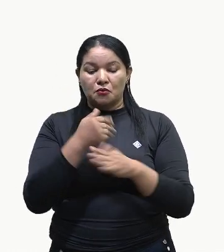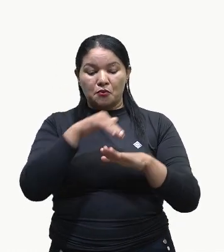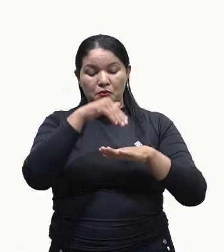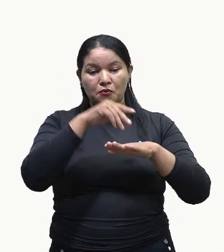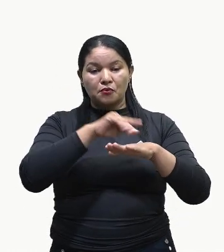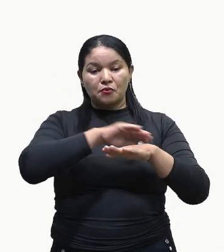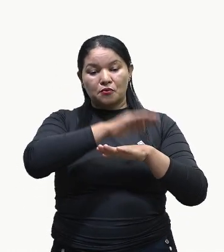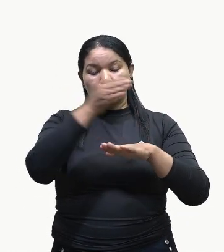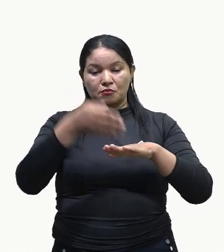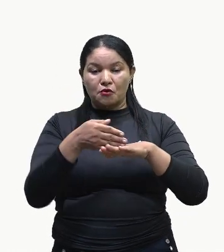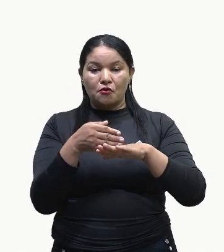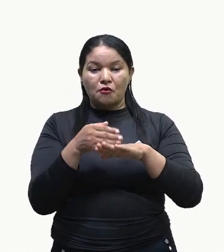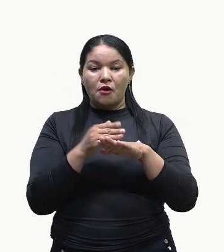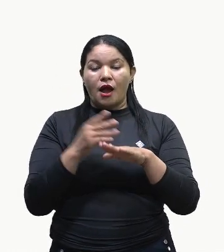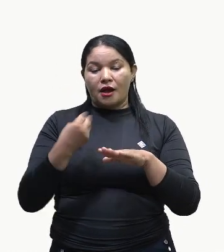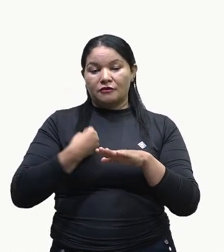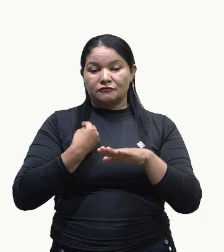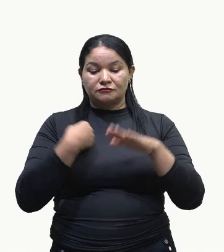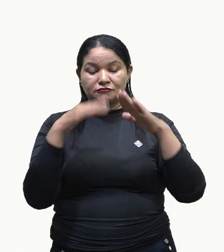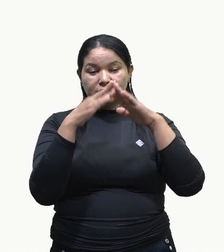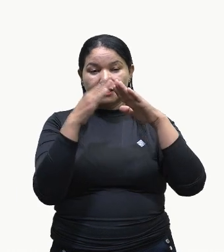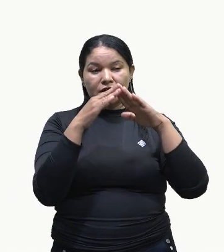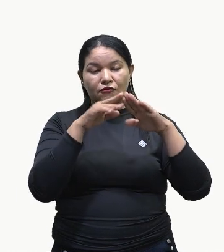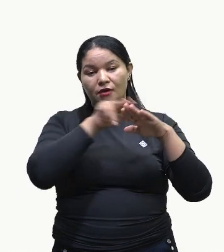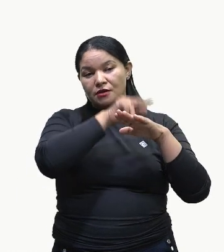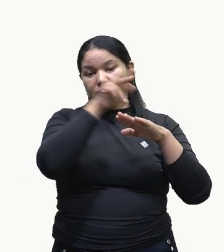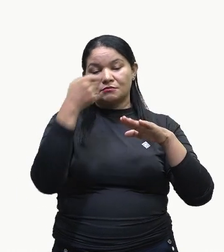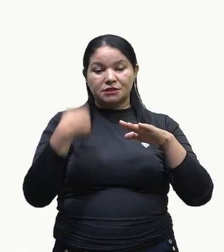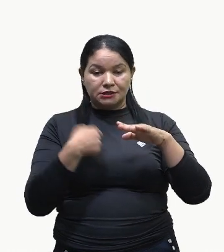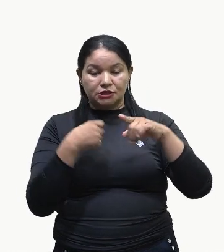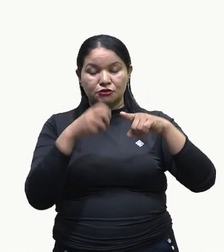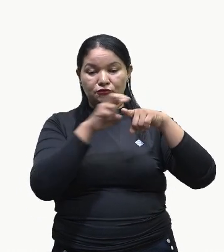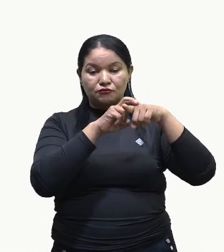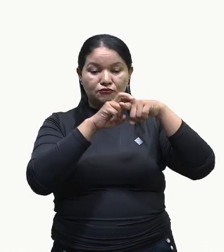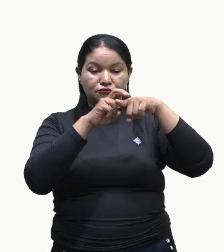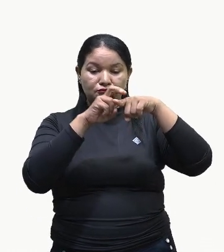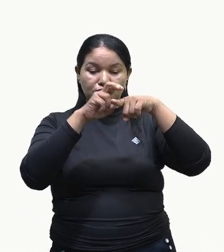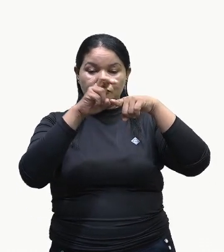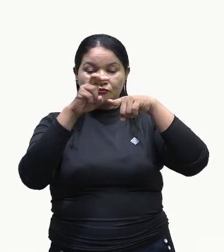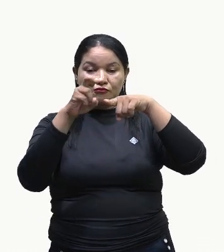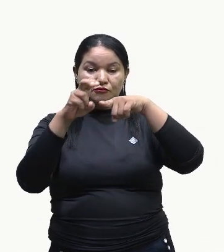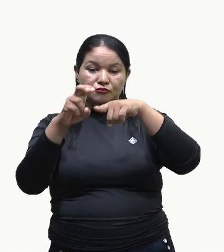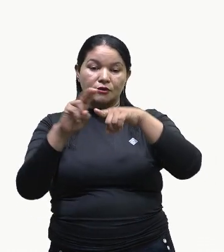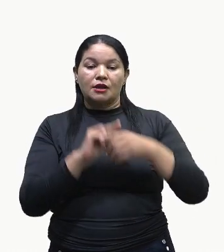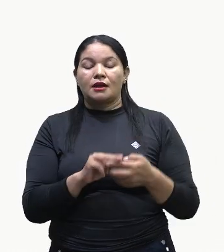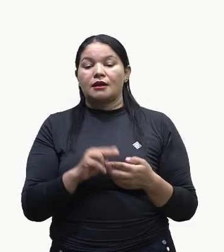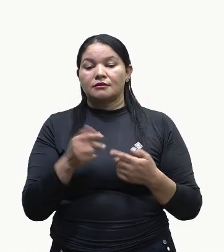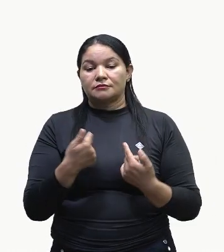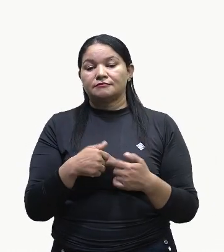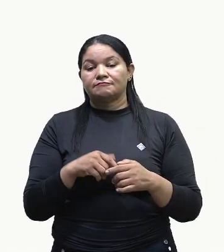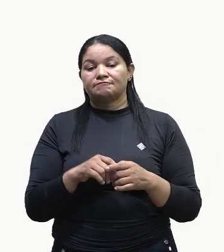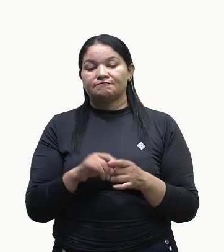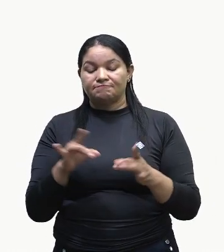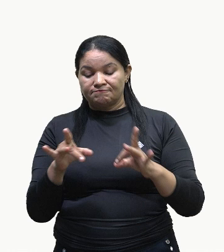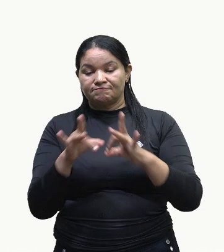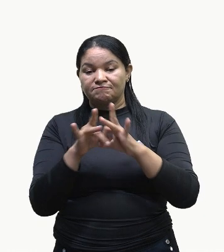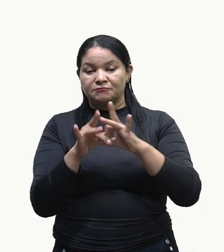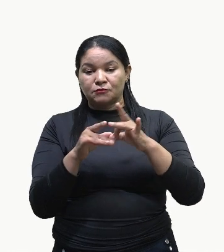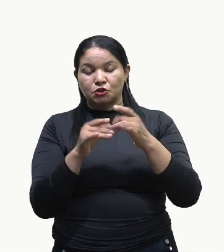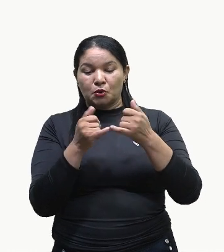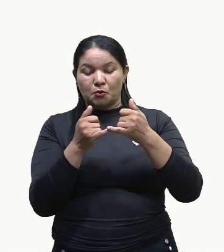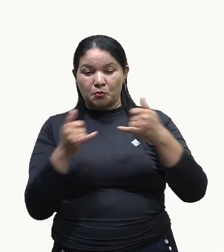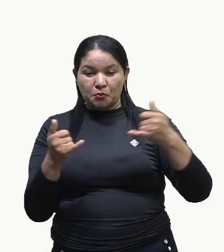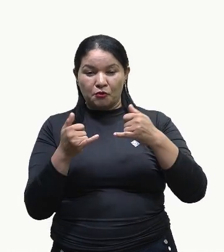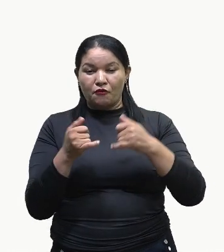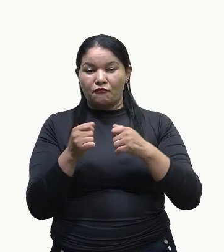tem todo esse sistema teleférico. São cabines presas a cabos e que levam aí, transportam